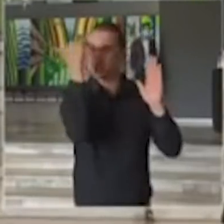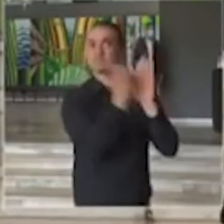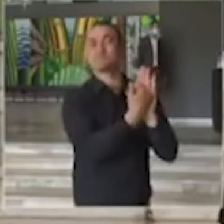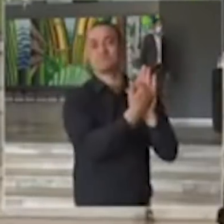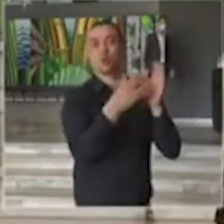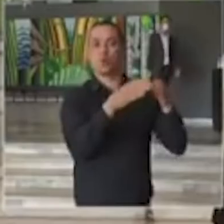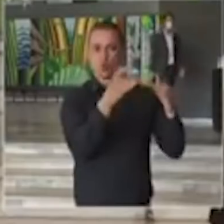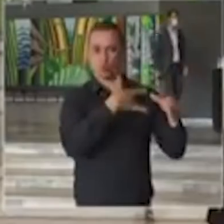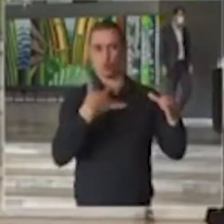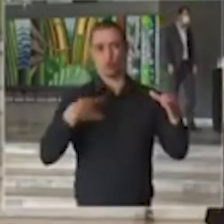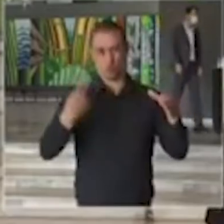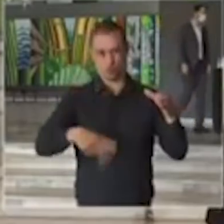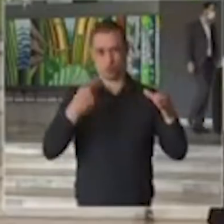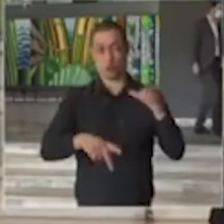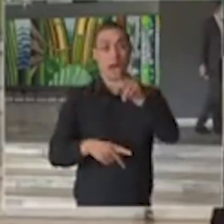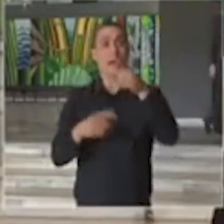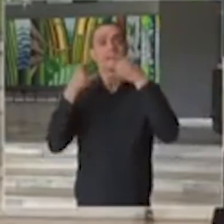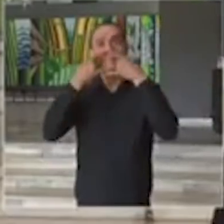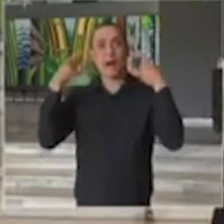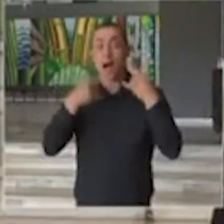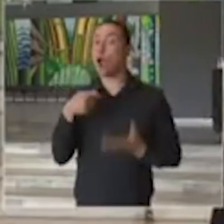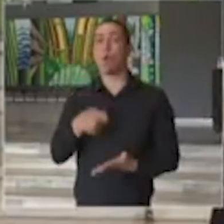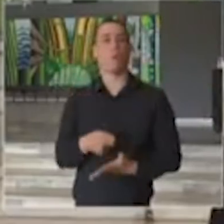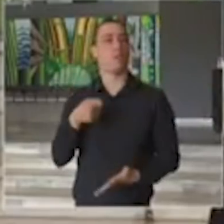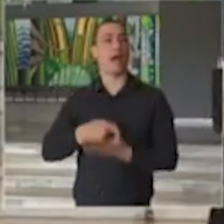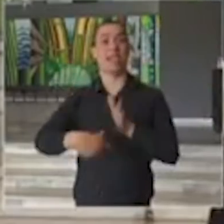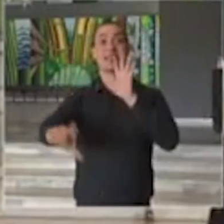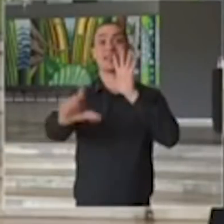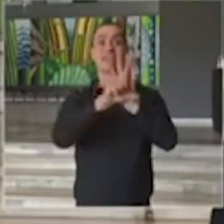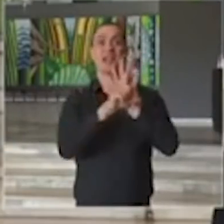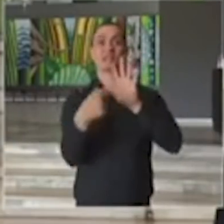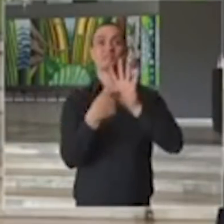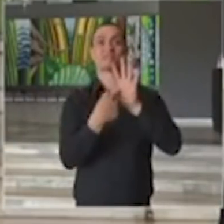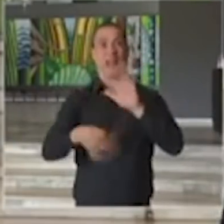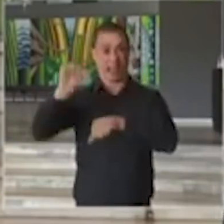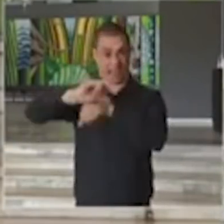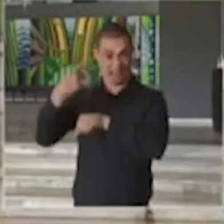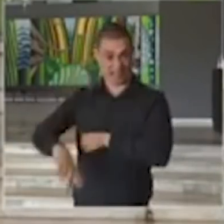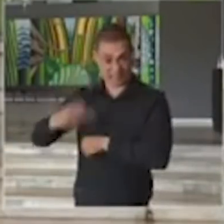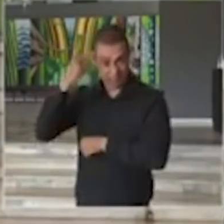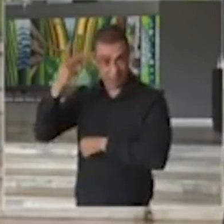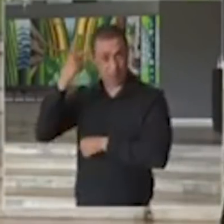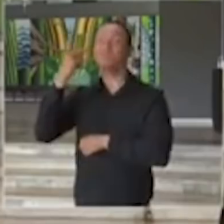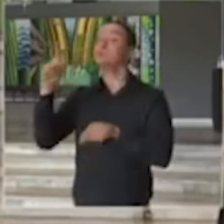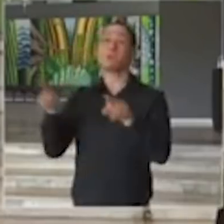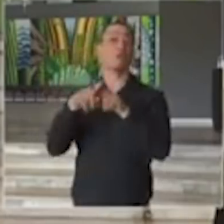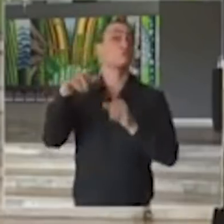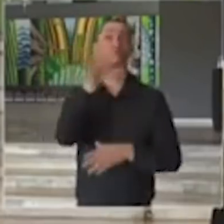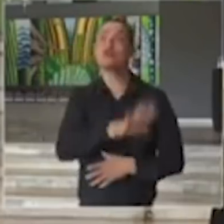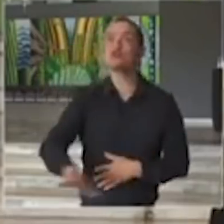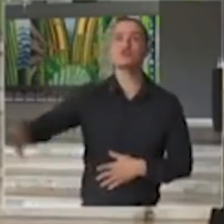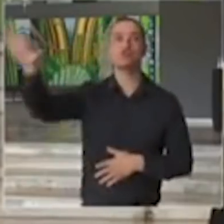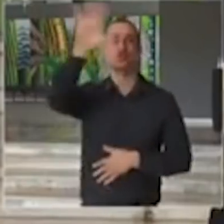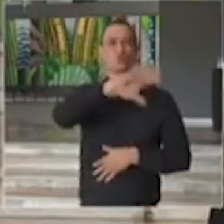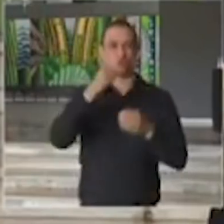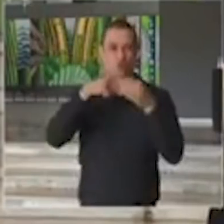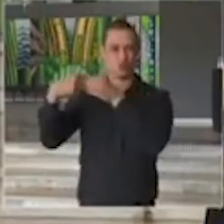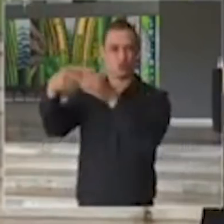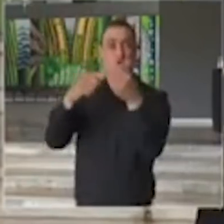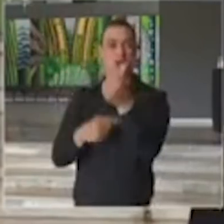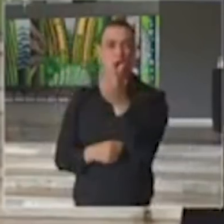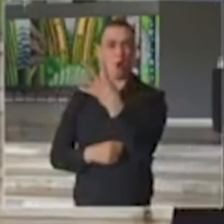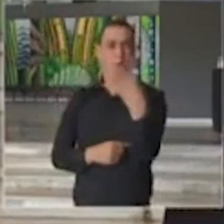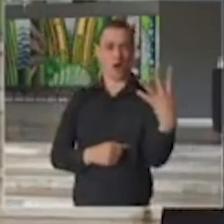comitê de saúde do estado de são paulo uso de máscara obrigatório é lei é lei na capital de são paulo é lei em todos os outros